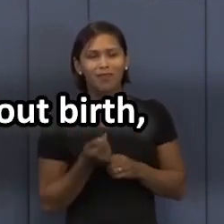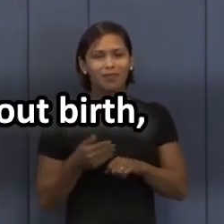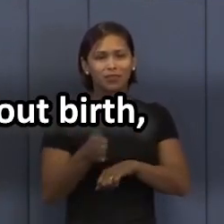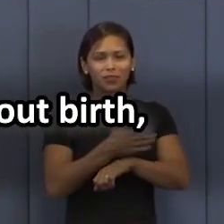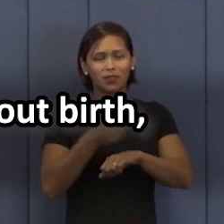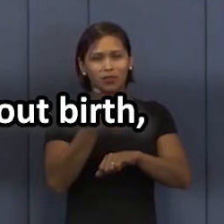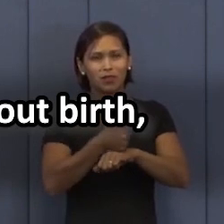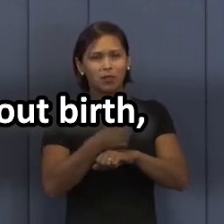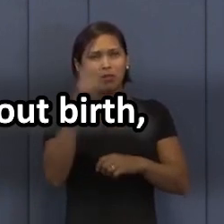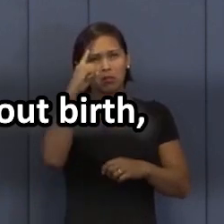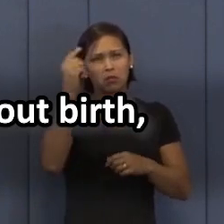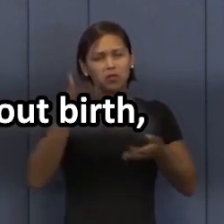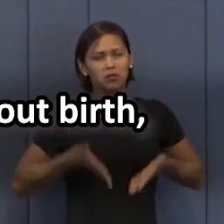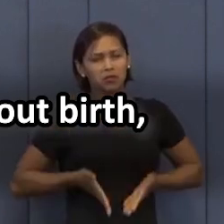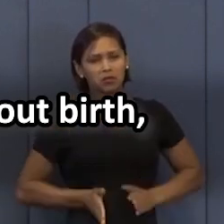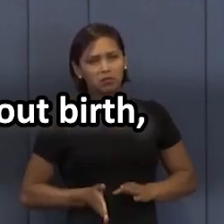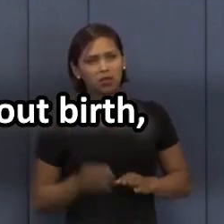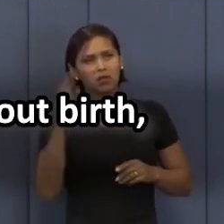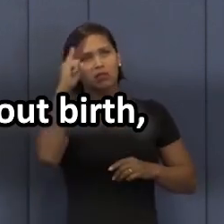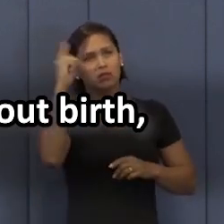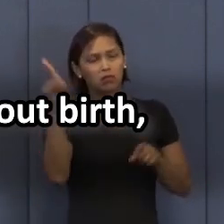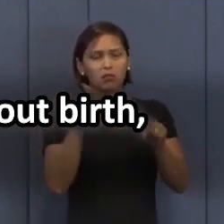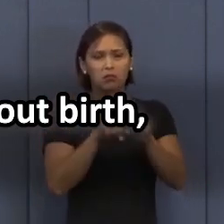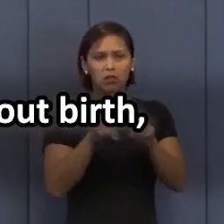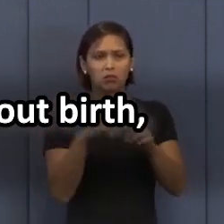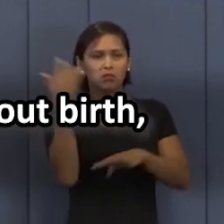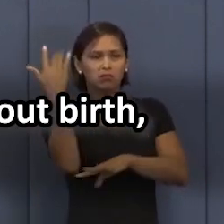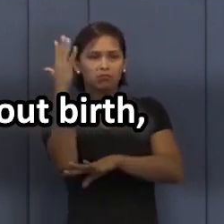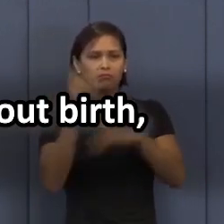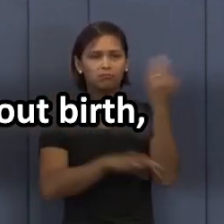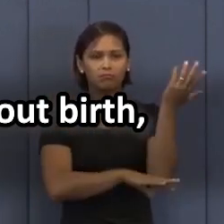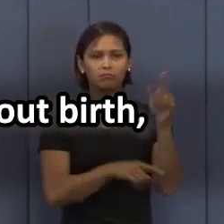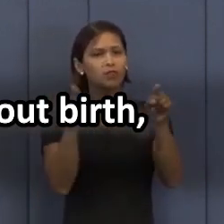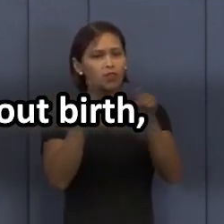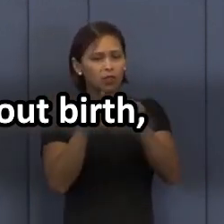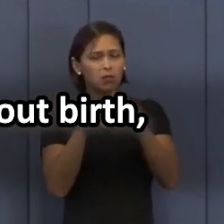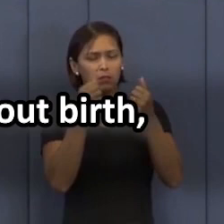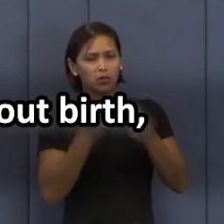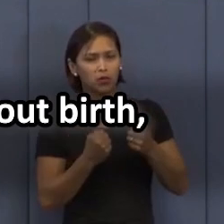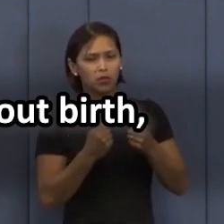gente fala de nacionalismo, a gente pode pensar em nascimento, a gente pode pensar em natureza,